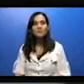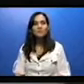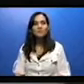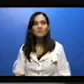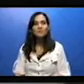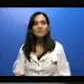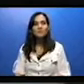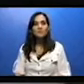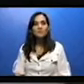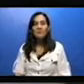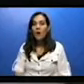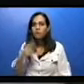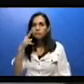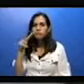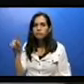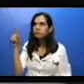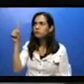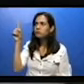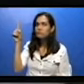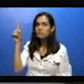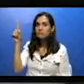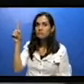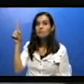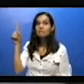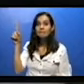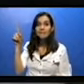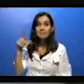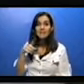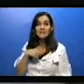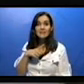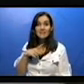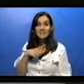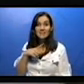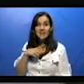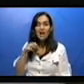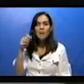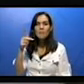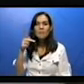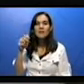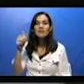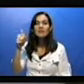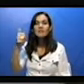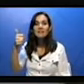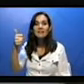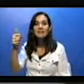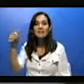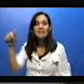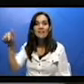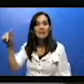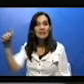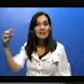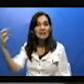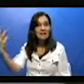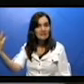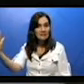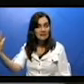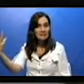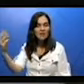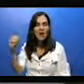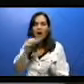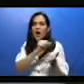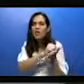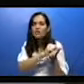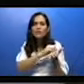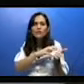aqui nós temos o no material impresso na página 173 uma